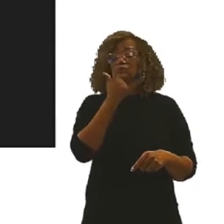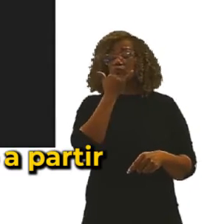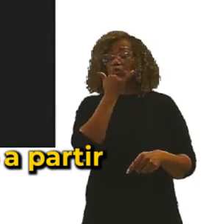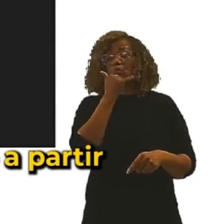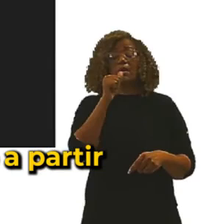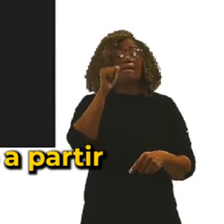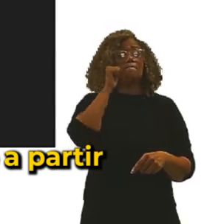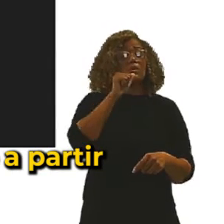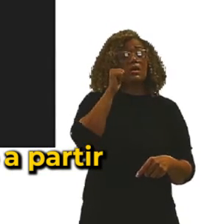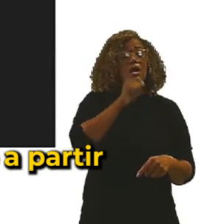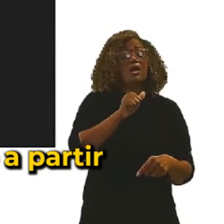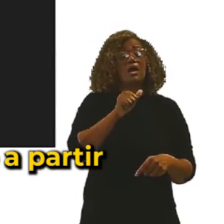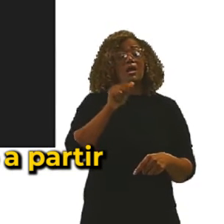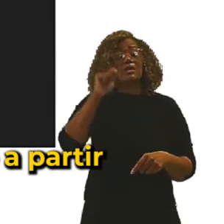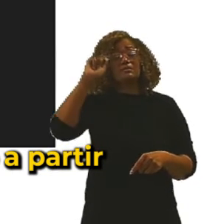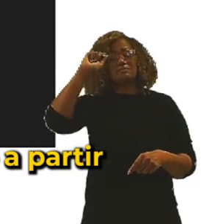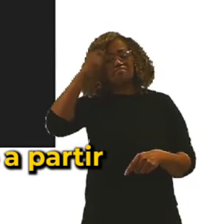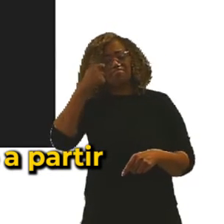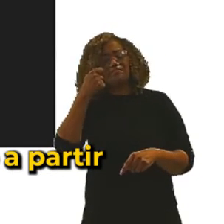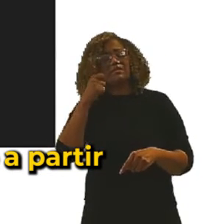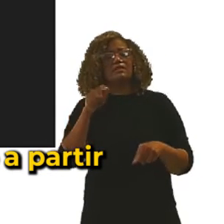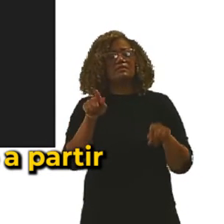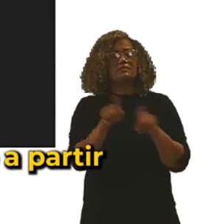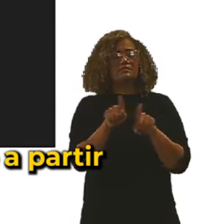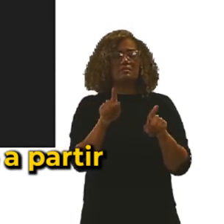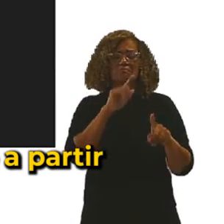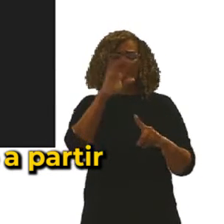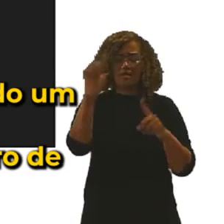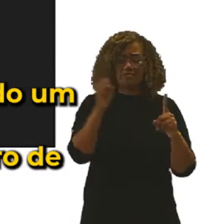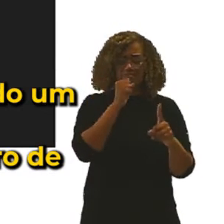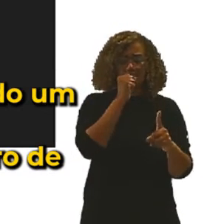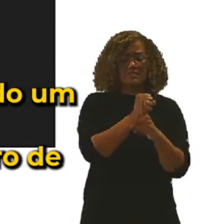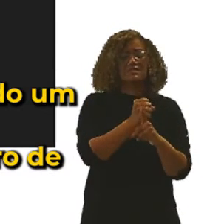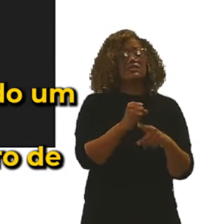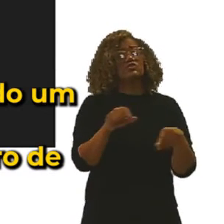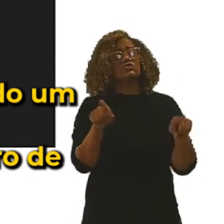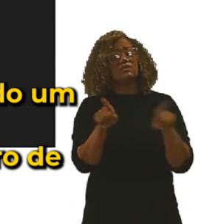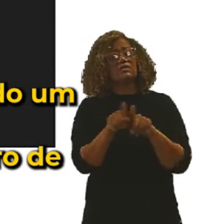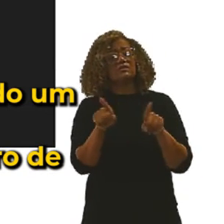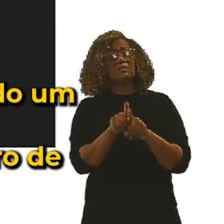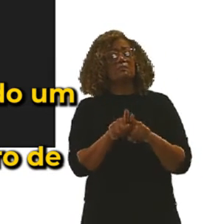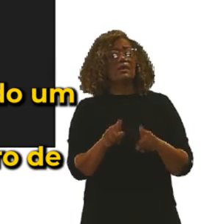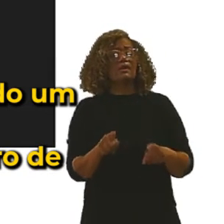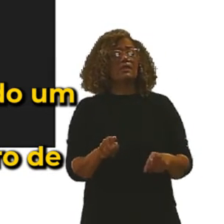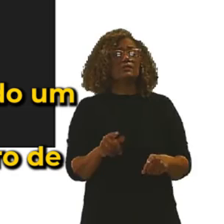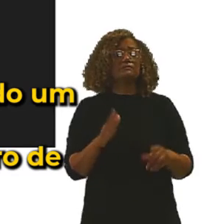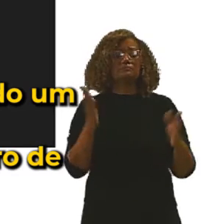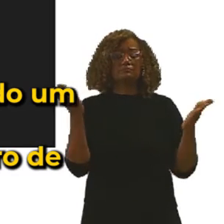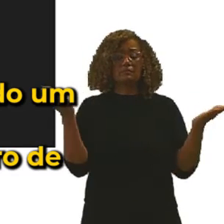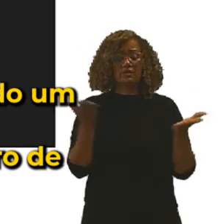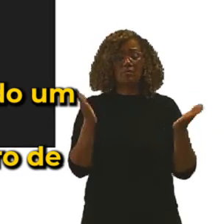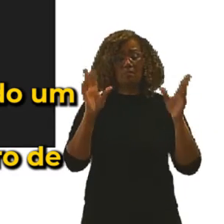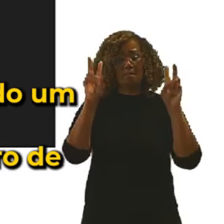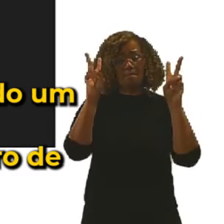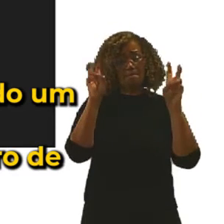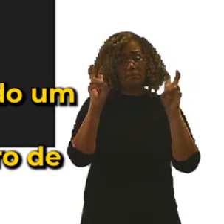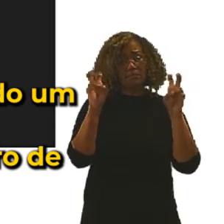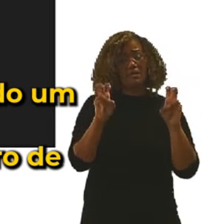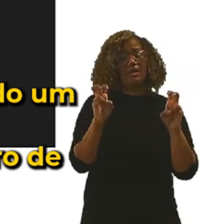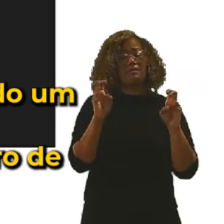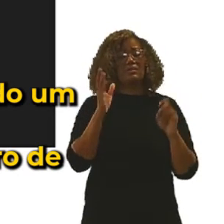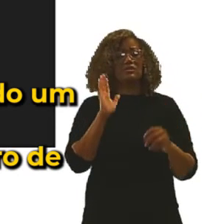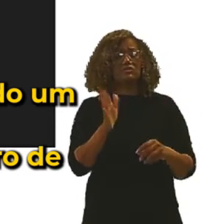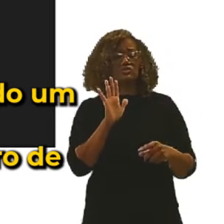importante. E outro dado que nos chama muita atenção, a partir do olhar especializado no enfrentamento à temática, está havendo um aumento